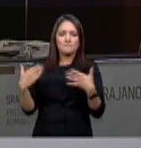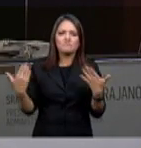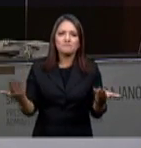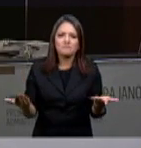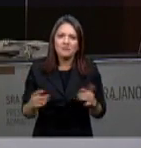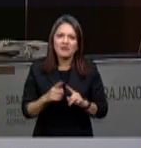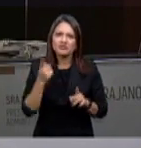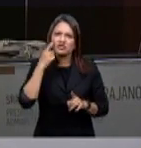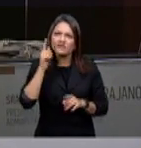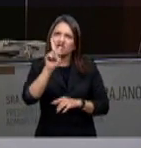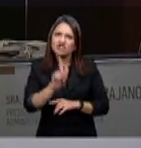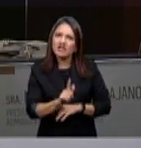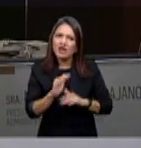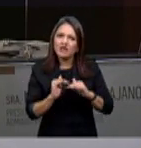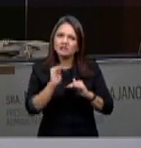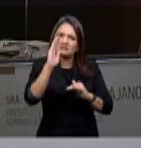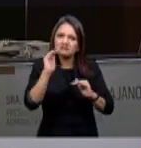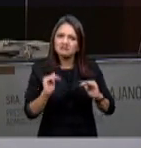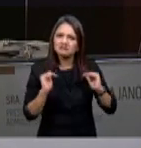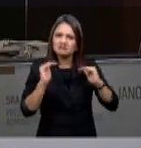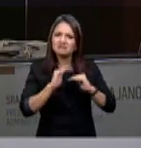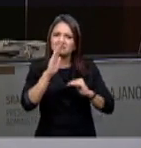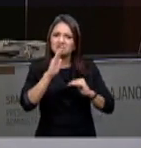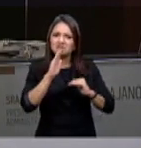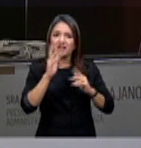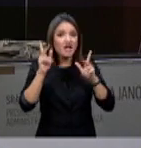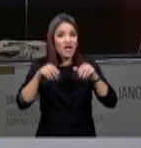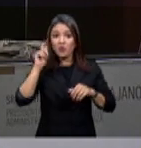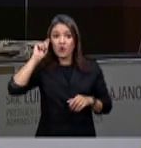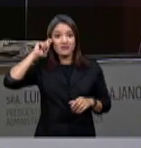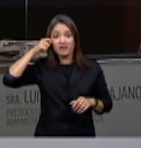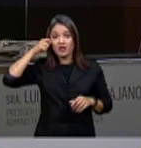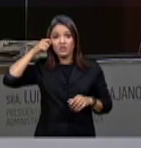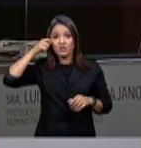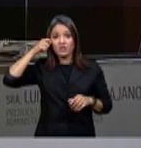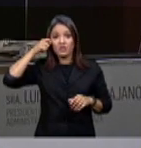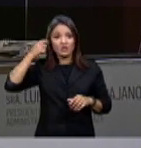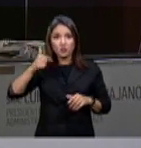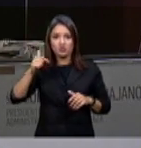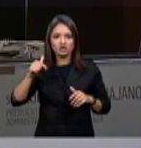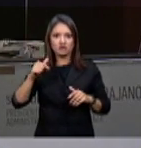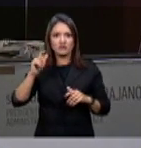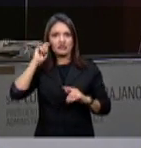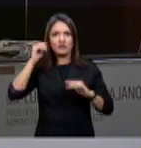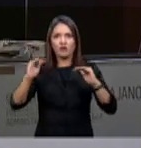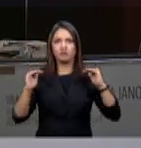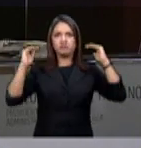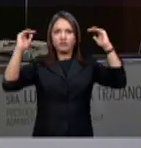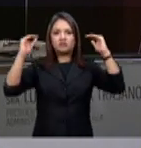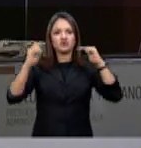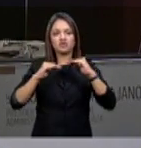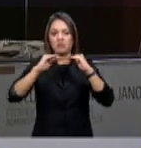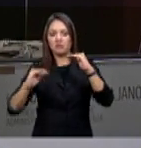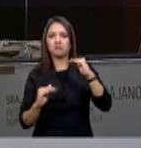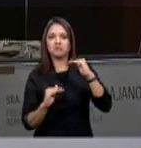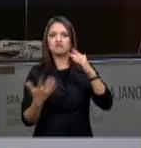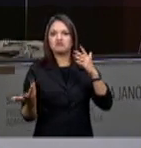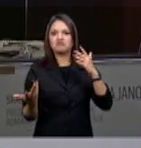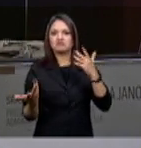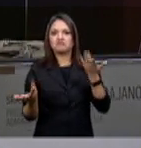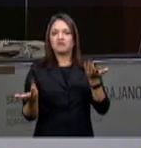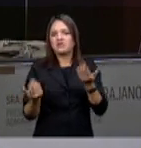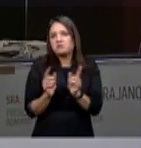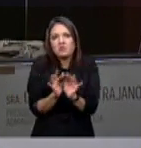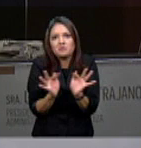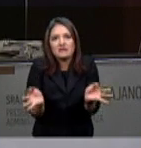pegava o nível de gerência para cima é que acontecia com o negro não tinha de alto nível tinha só no nível mais baixo então é